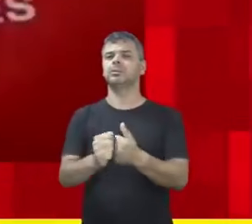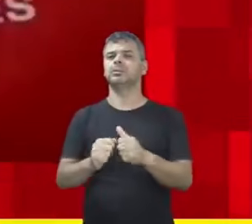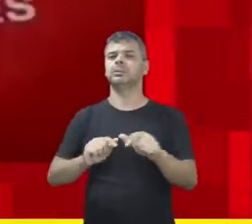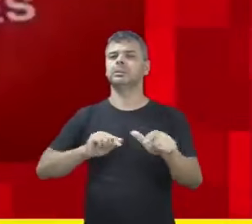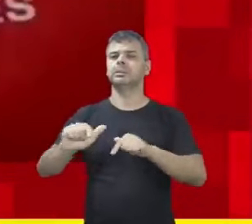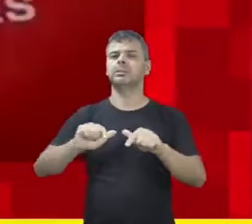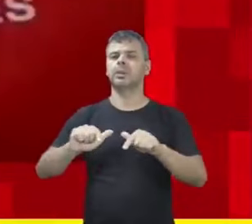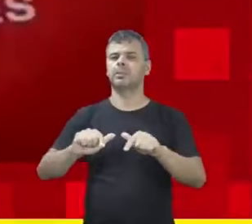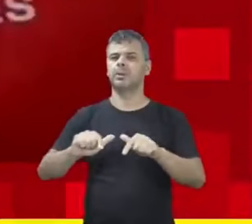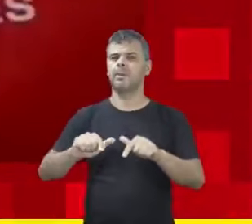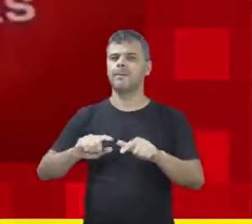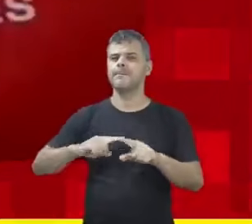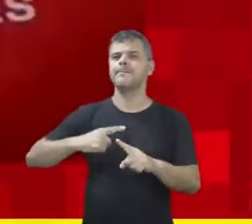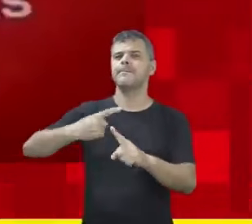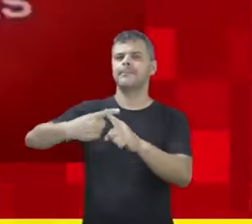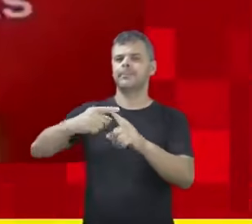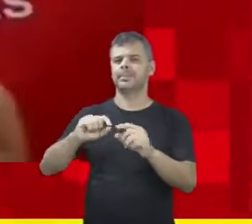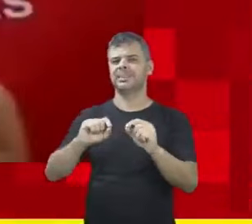muito mais